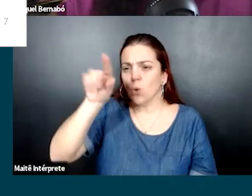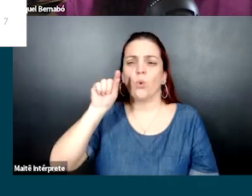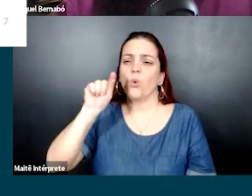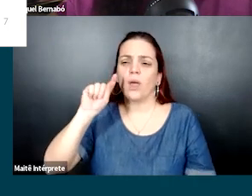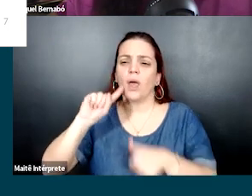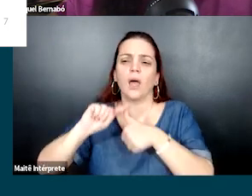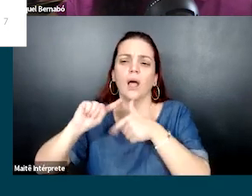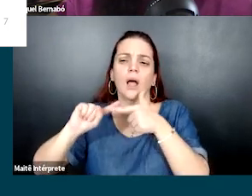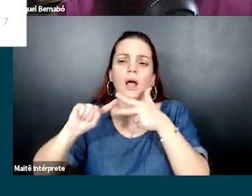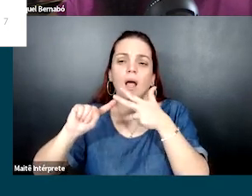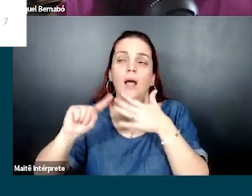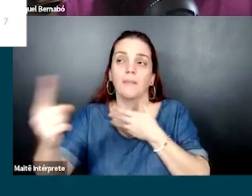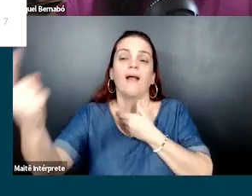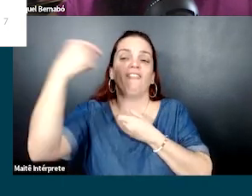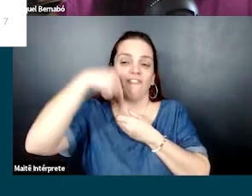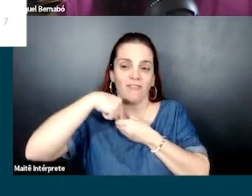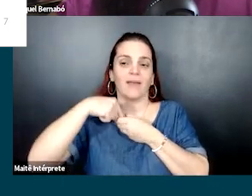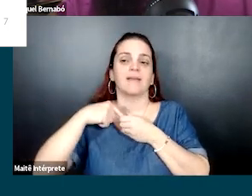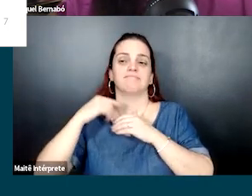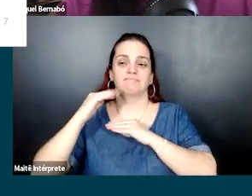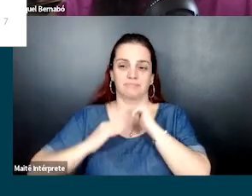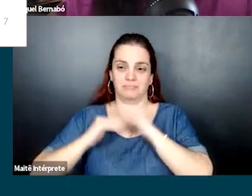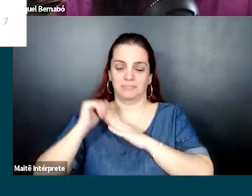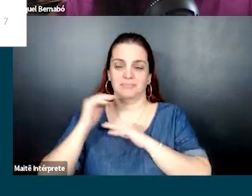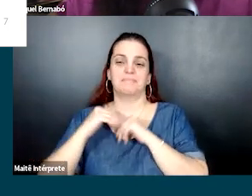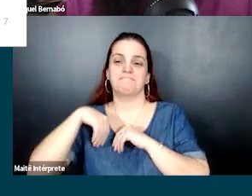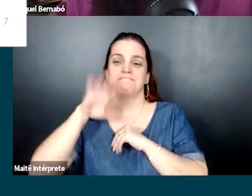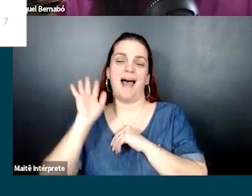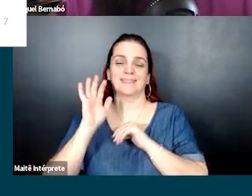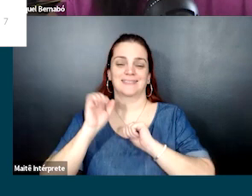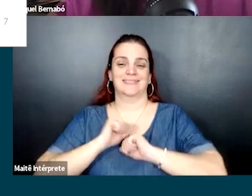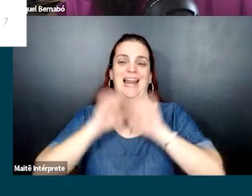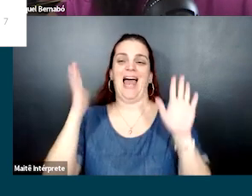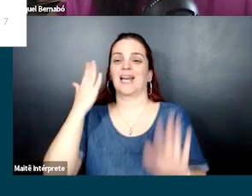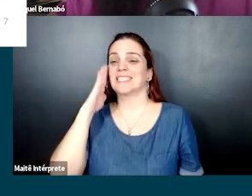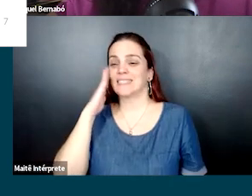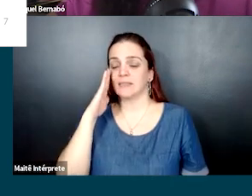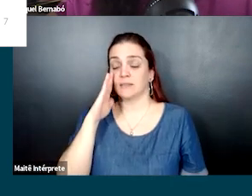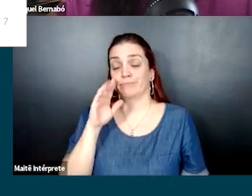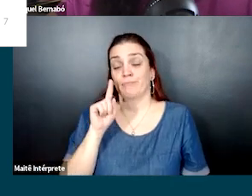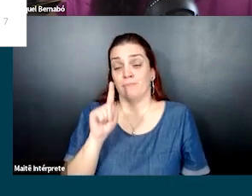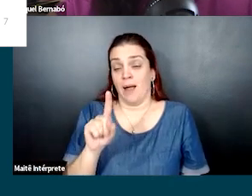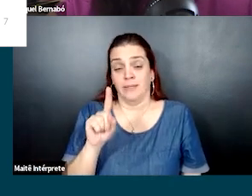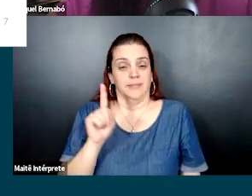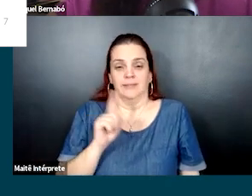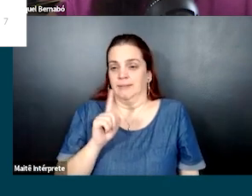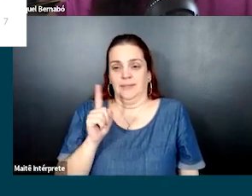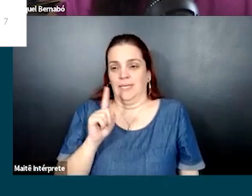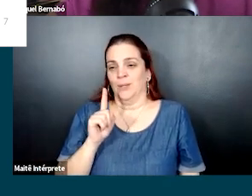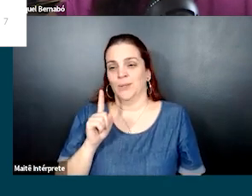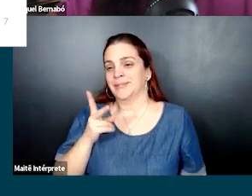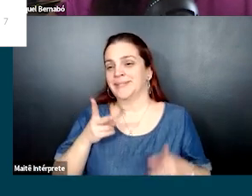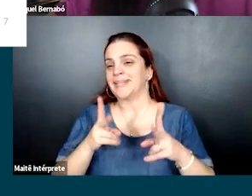empresa em algum momento para reclamar de acessibilidade, a gente recrutou para o nosso estudo e conseguiu trazê-las para perto. Mas só que nem sempre